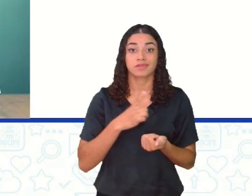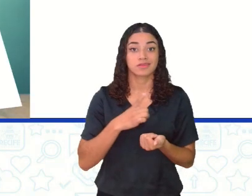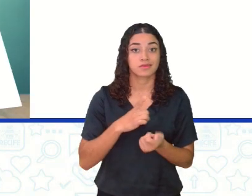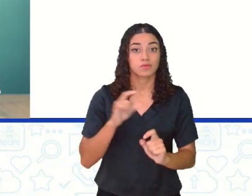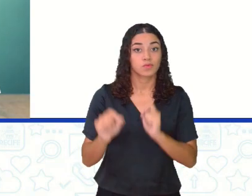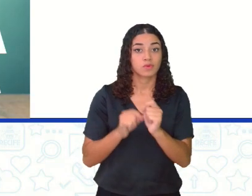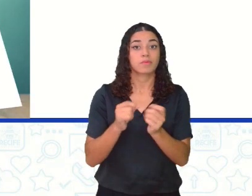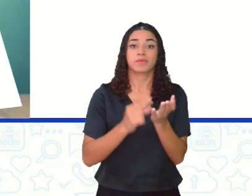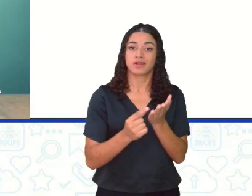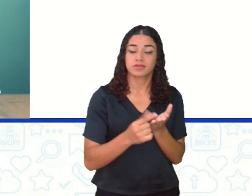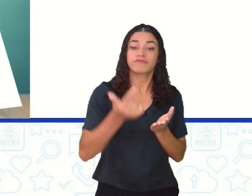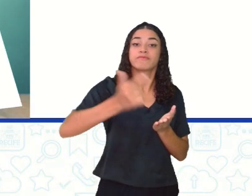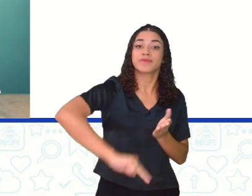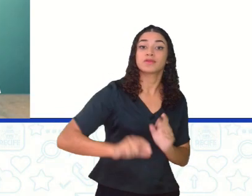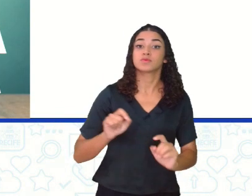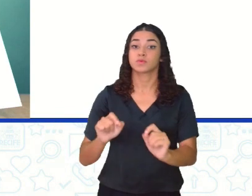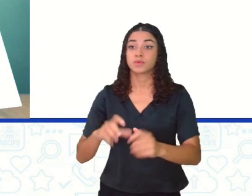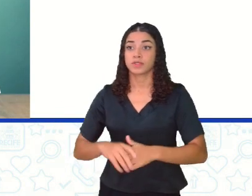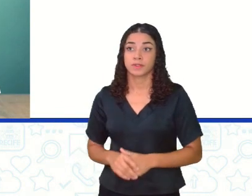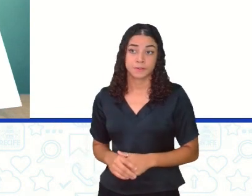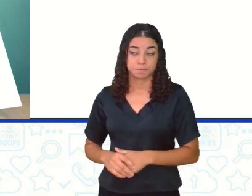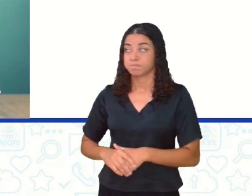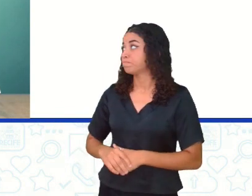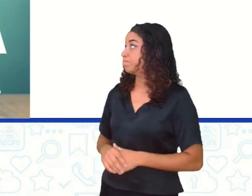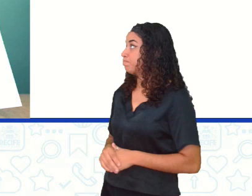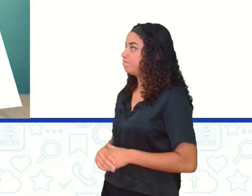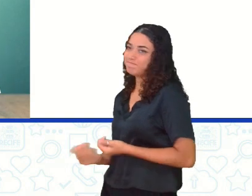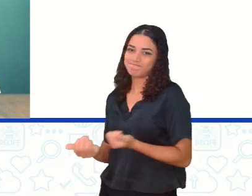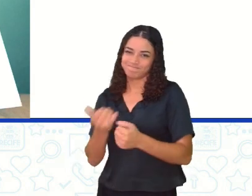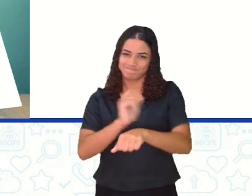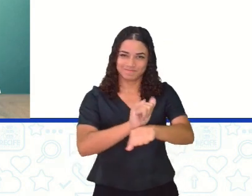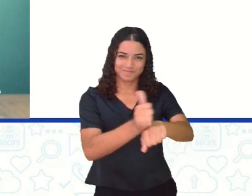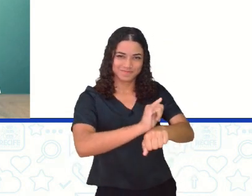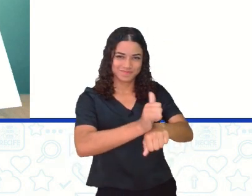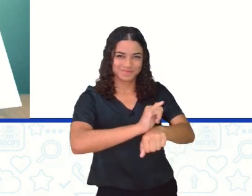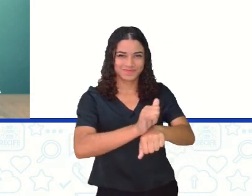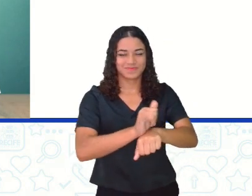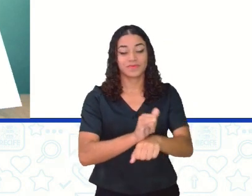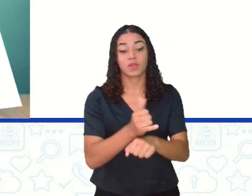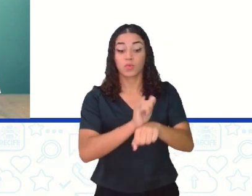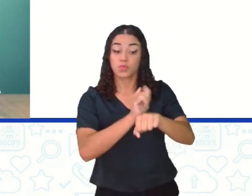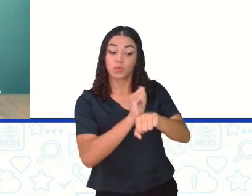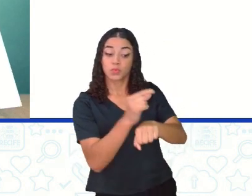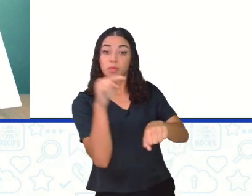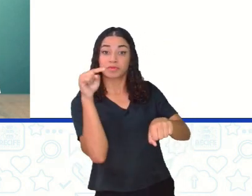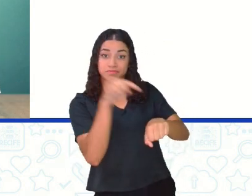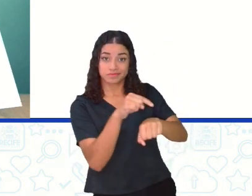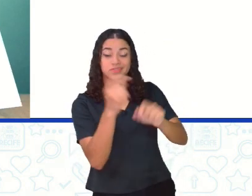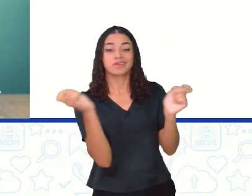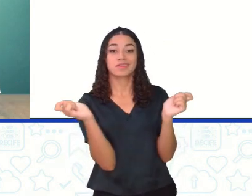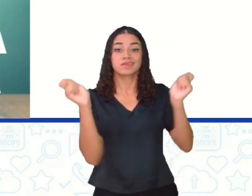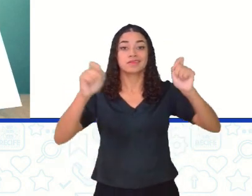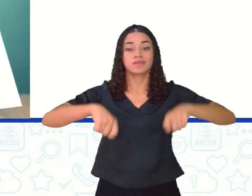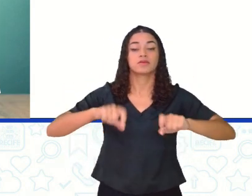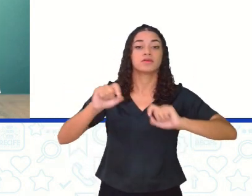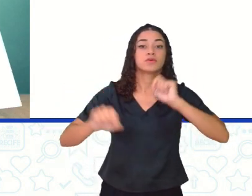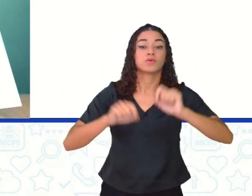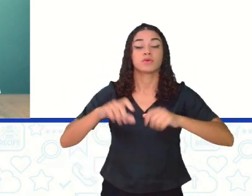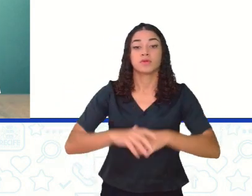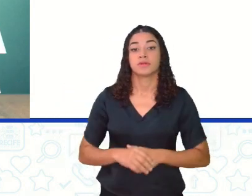do aplicativo, temos também a questão do YouTube, pessoal. Através do YouTube, que vocês